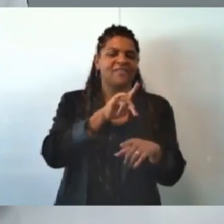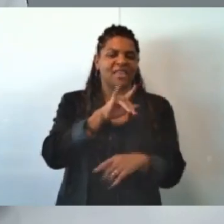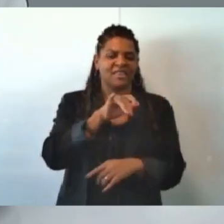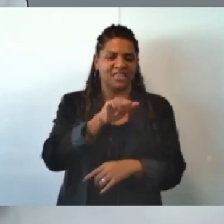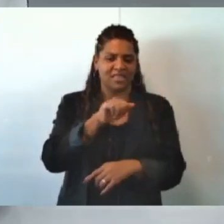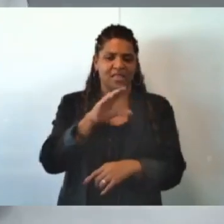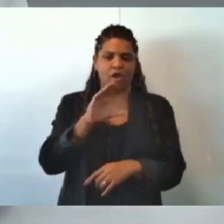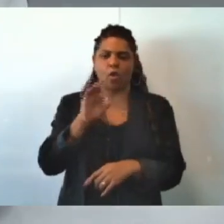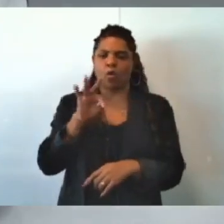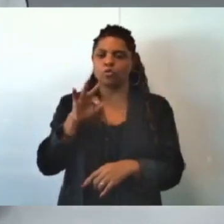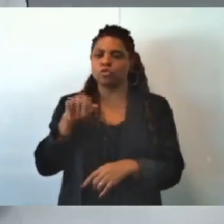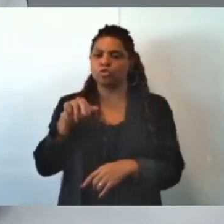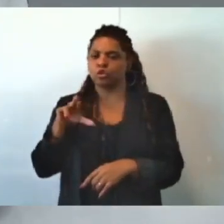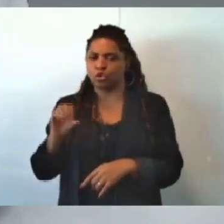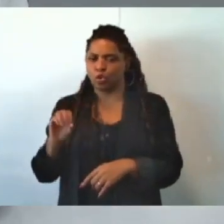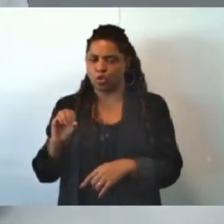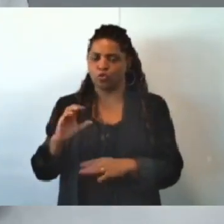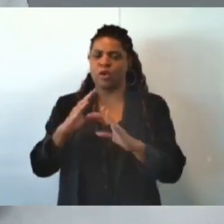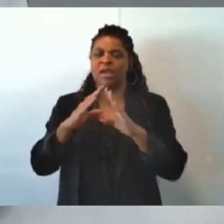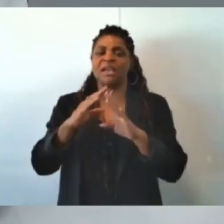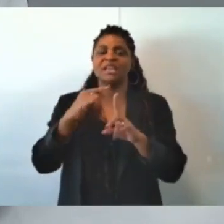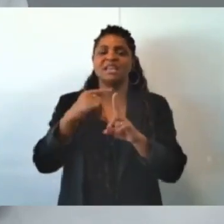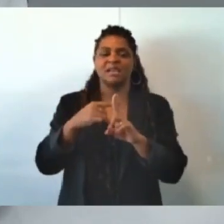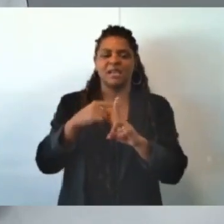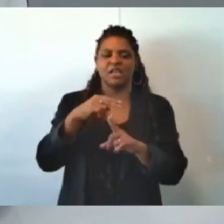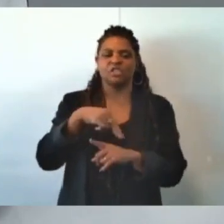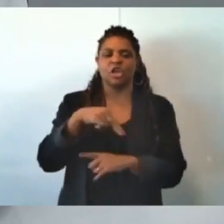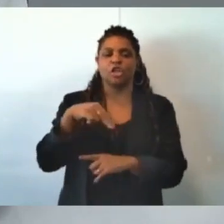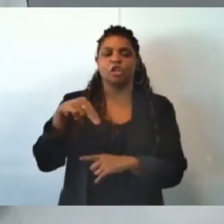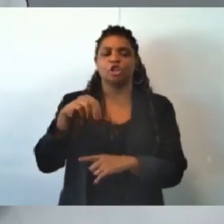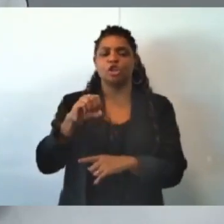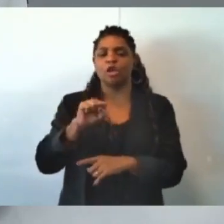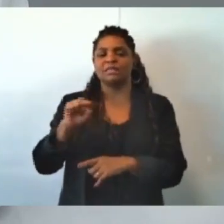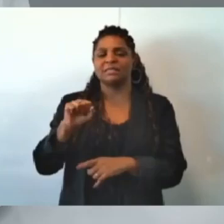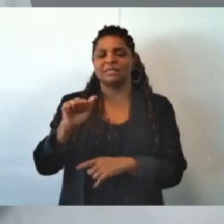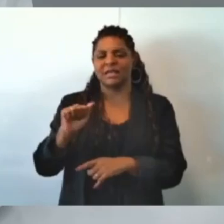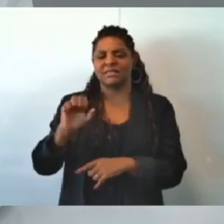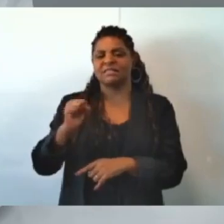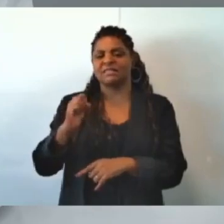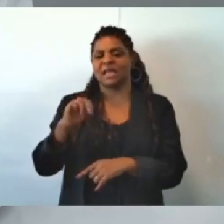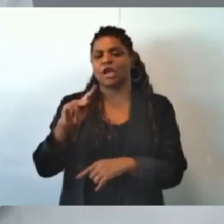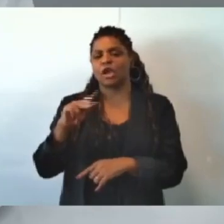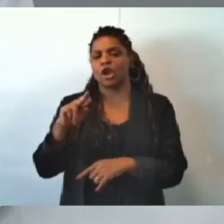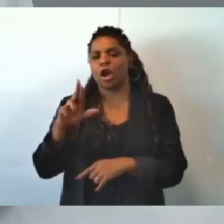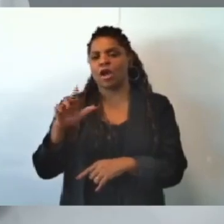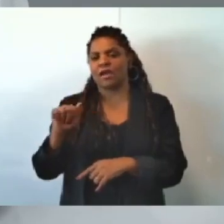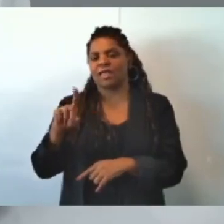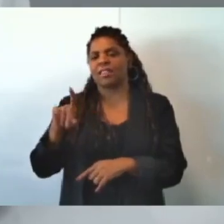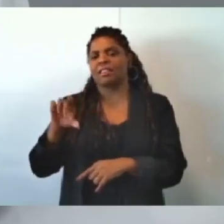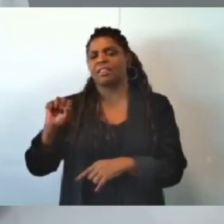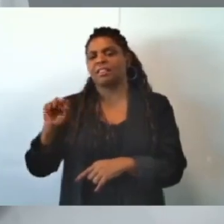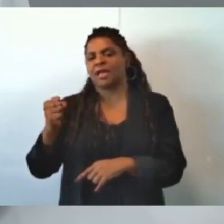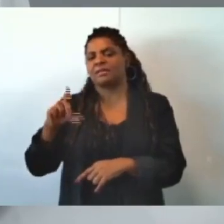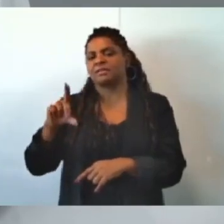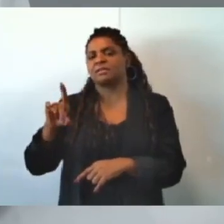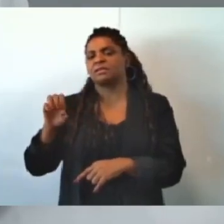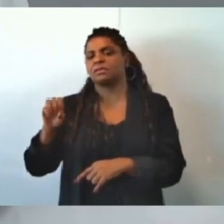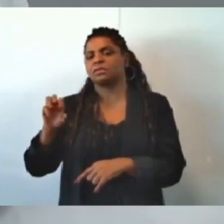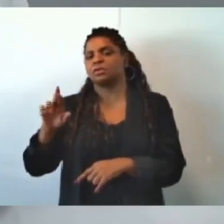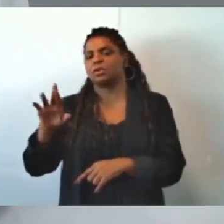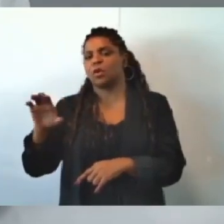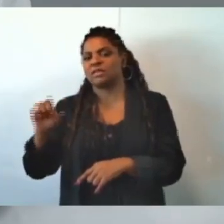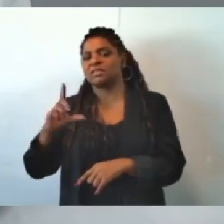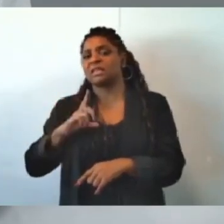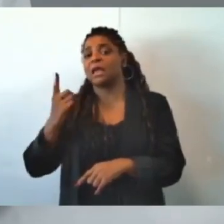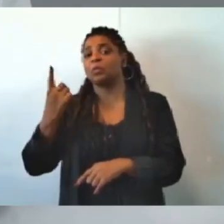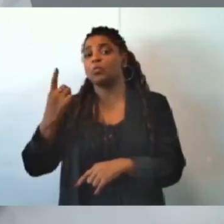das Dores, tem uma pecinha e, de repente, tem um boteco lá, um bar, uma portinha só. e aquela